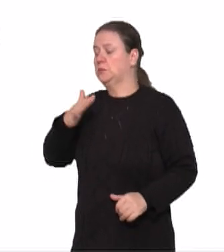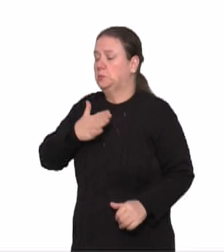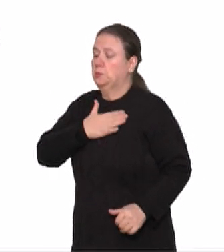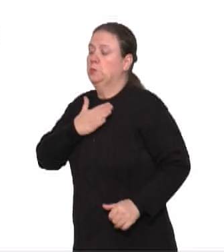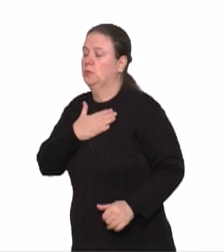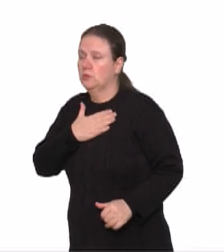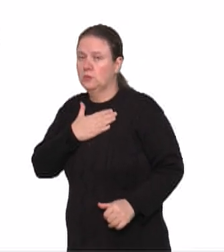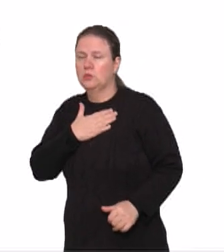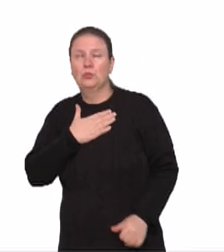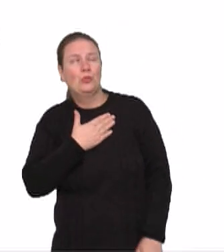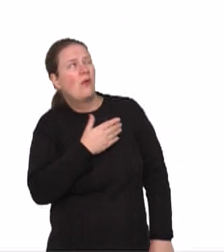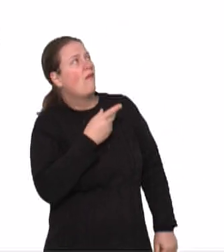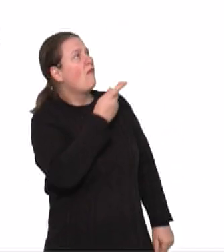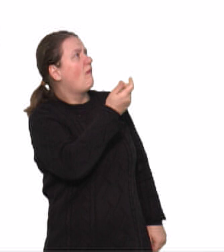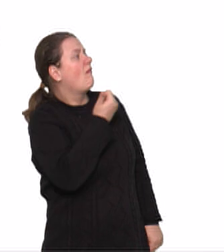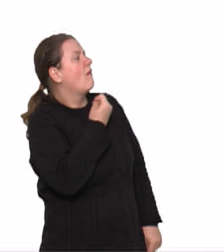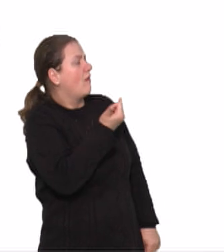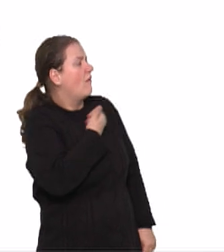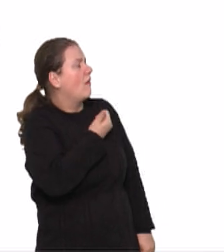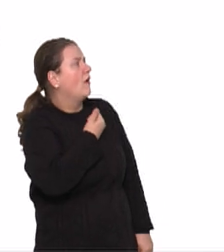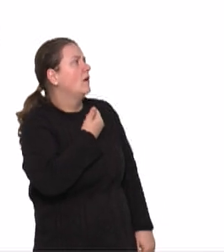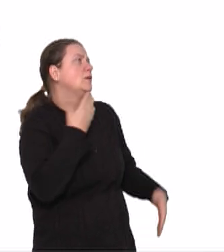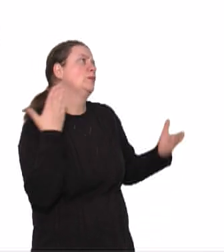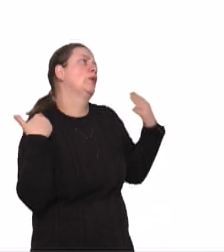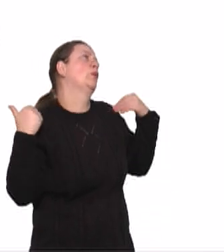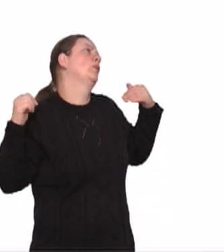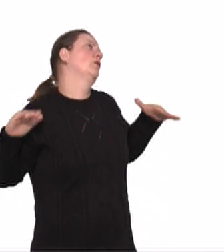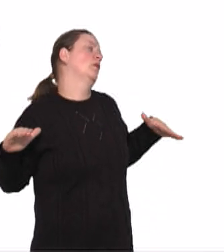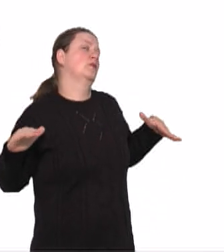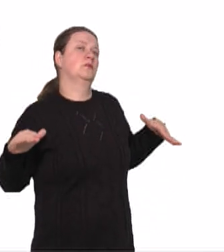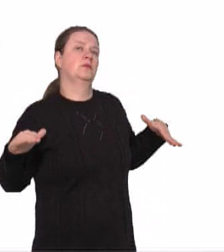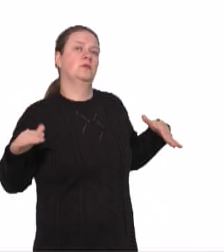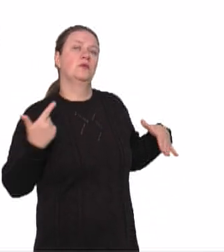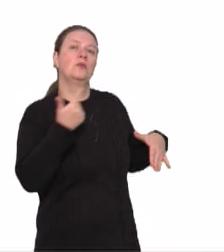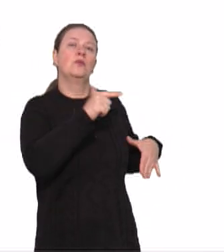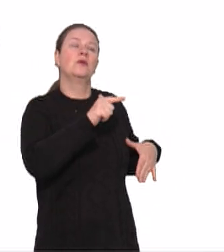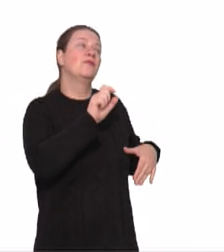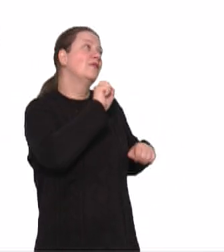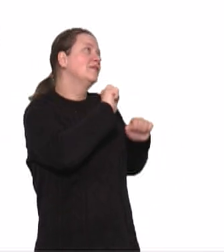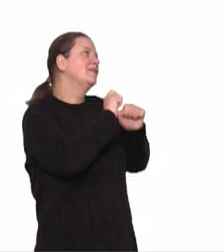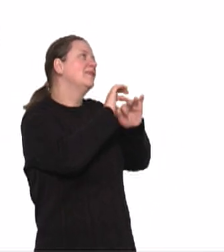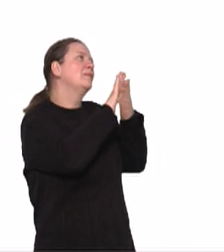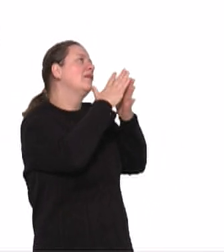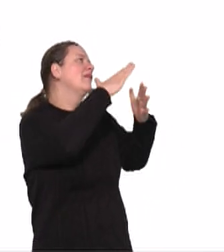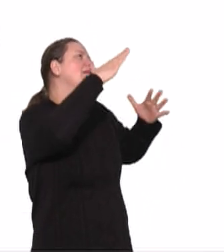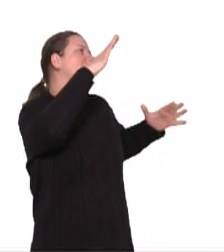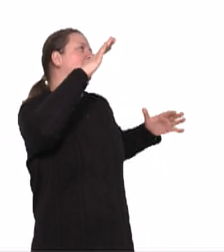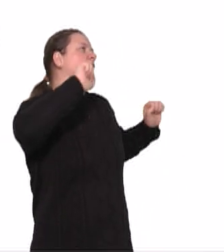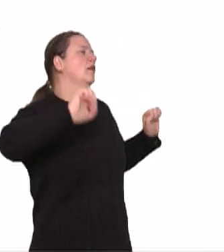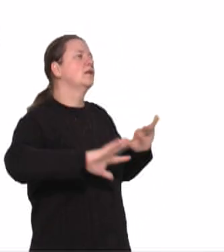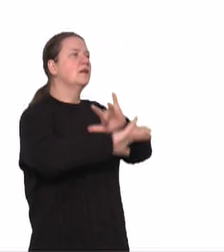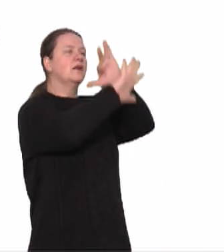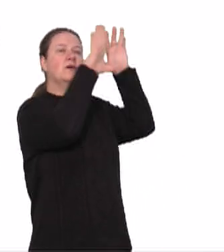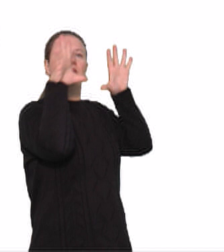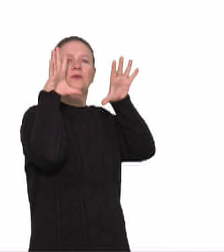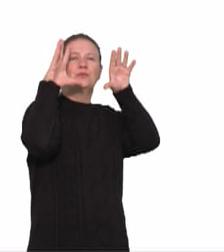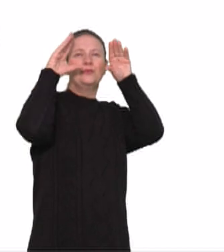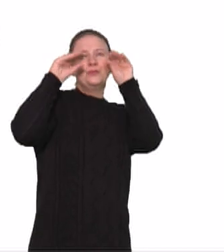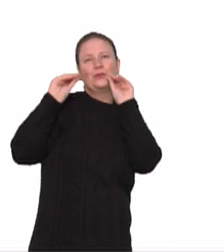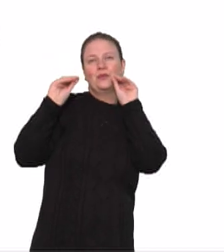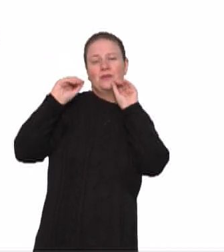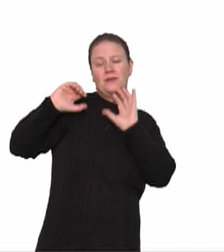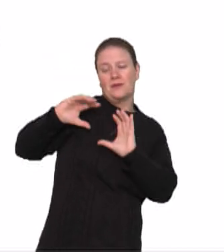Aí o Romeu diz, fale, fale, anjo, outra vez, pois você brilha. na glória desta noite, sobre a